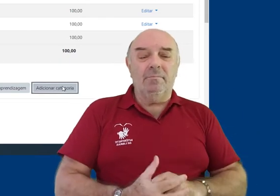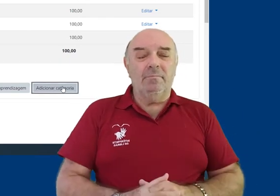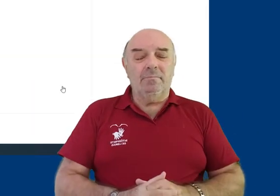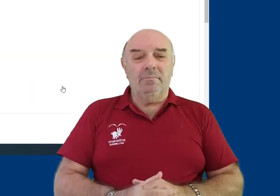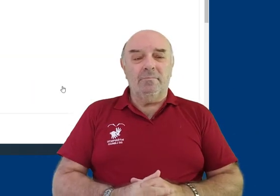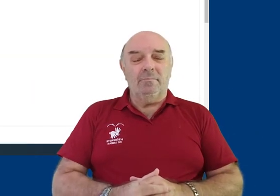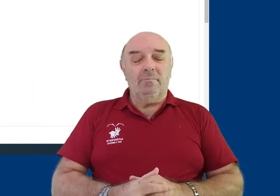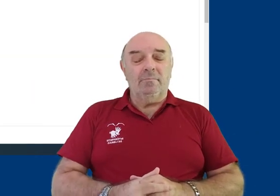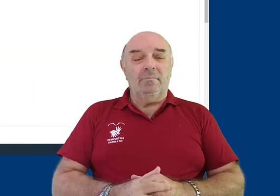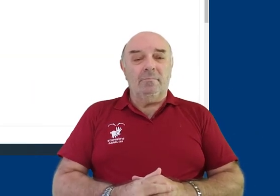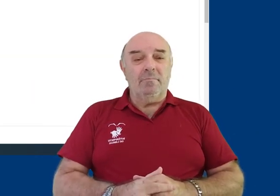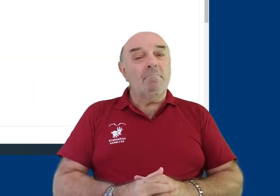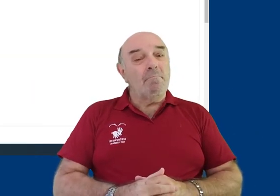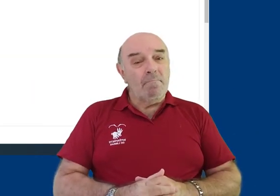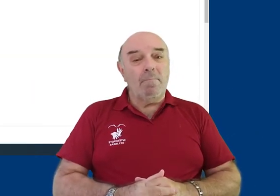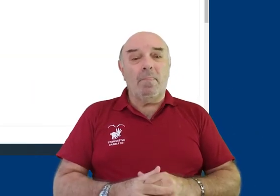ele.